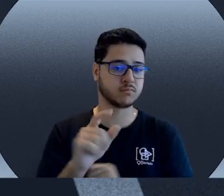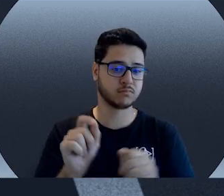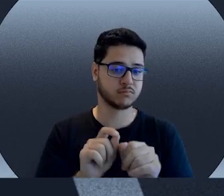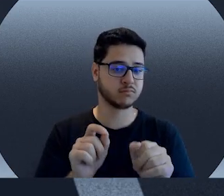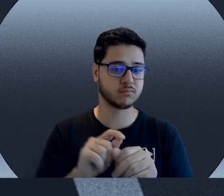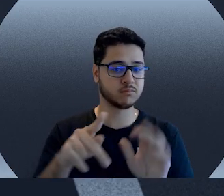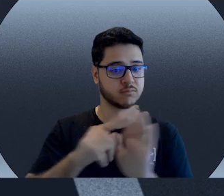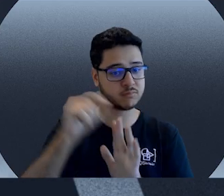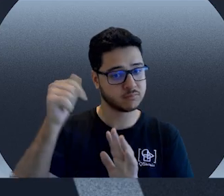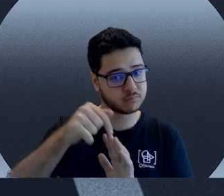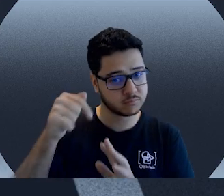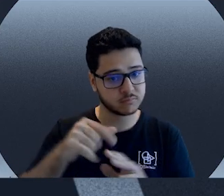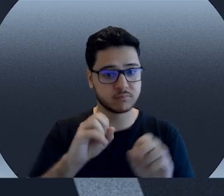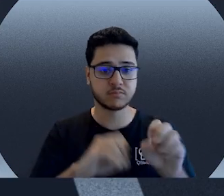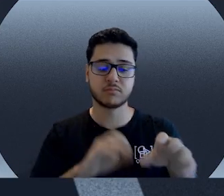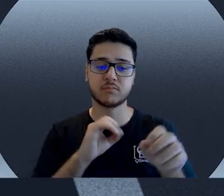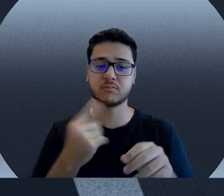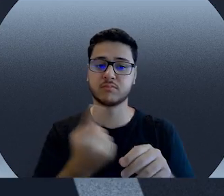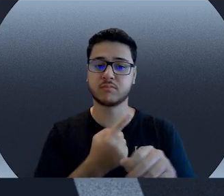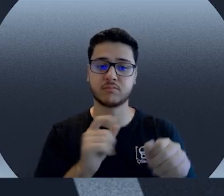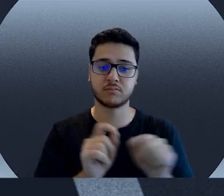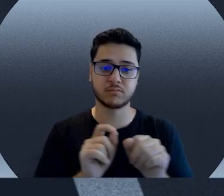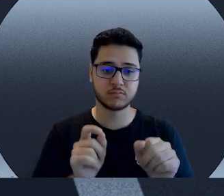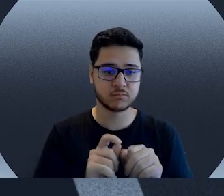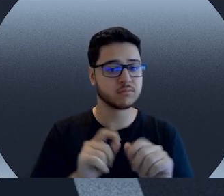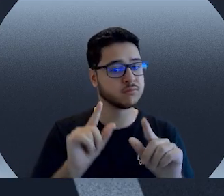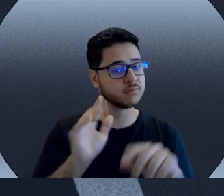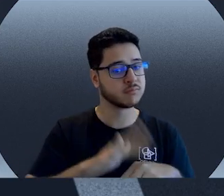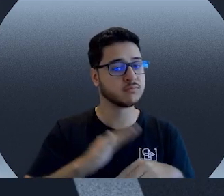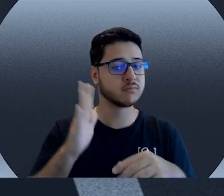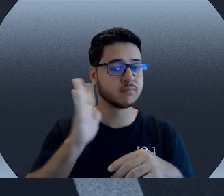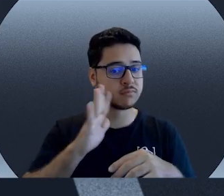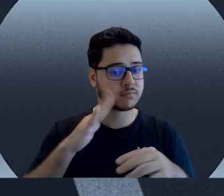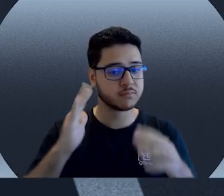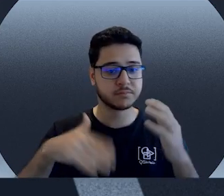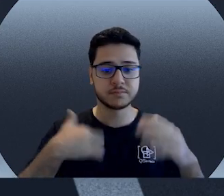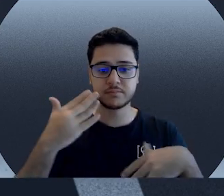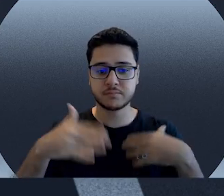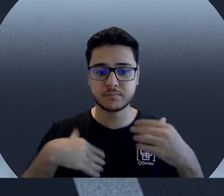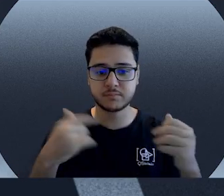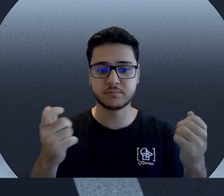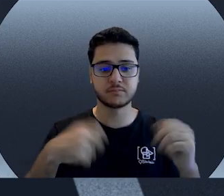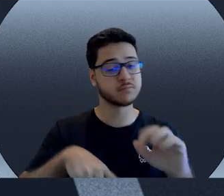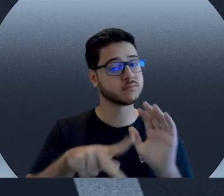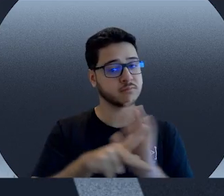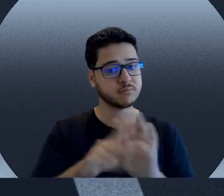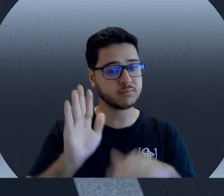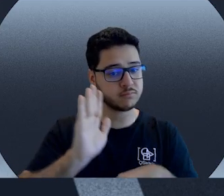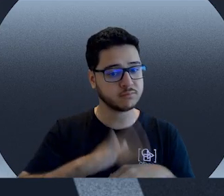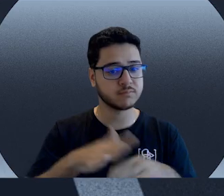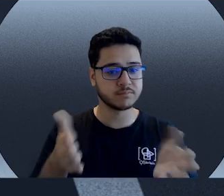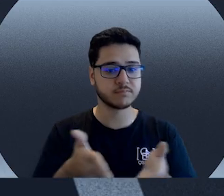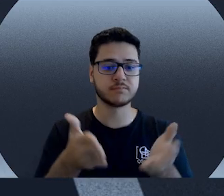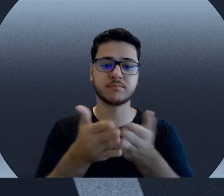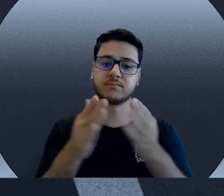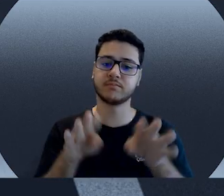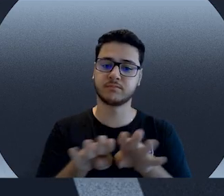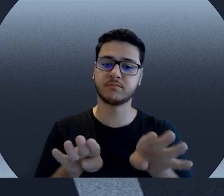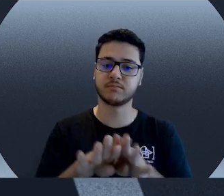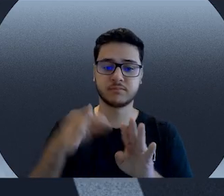grade curricular ou essa aula que a gente tem que fazer um pouco mais divertida, um pouco mais lúdica e provocativa